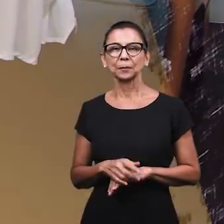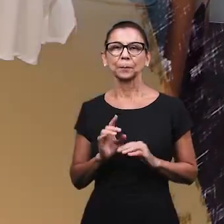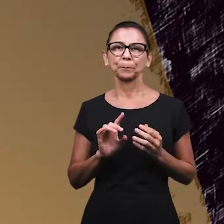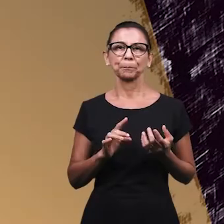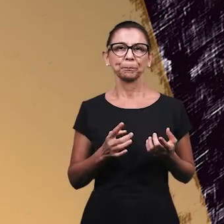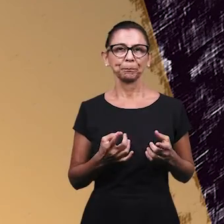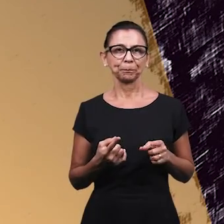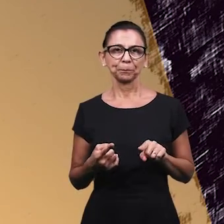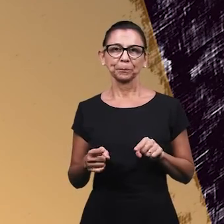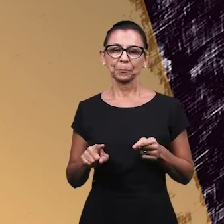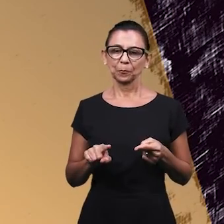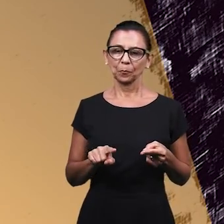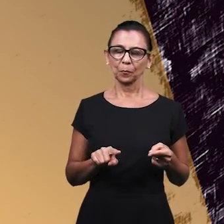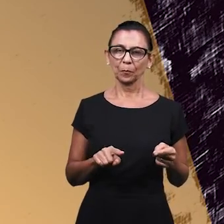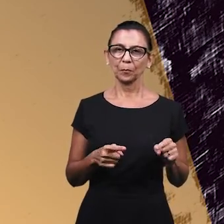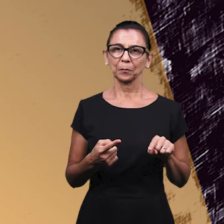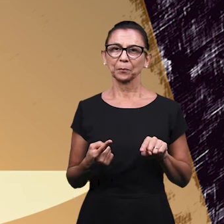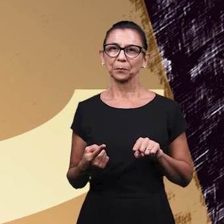aí.